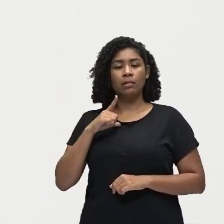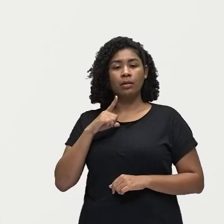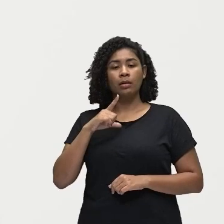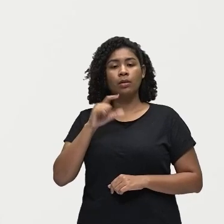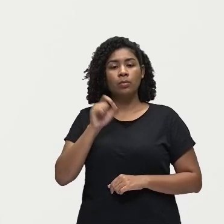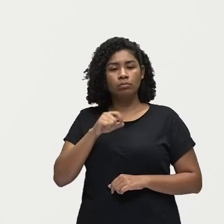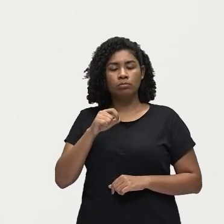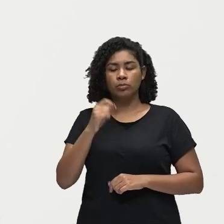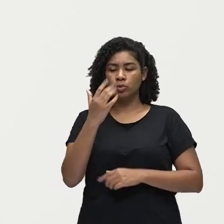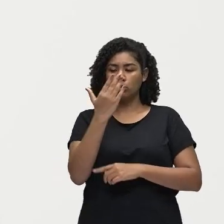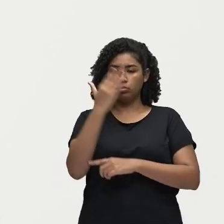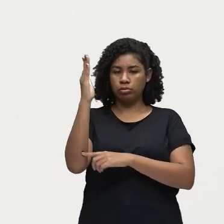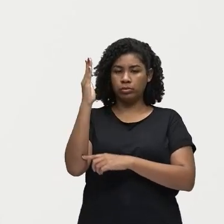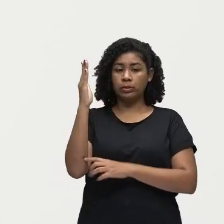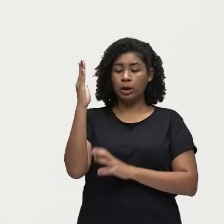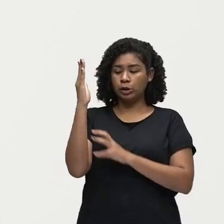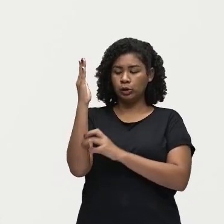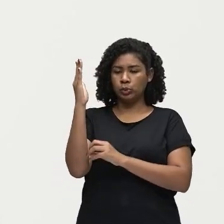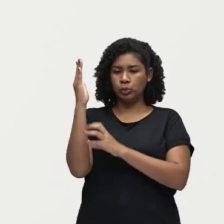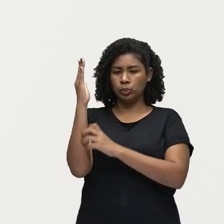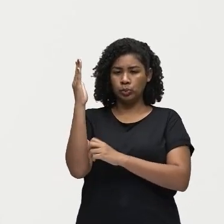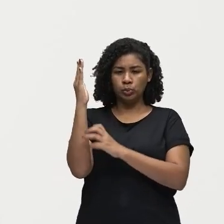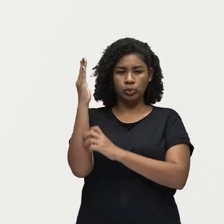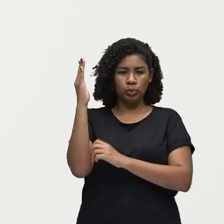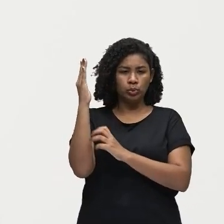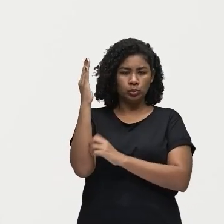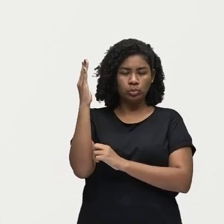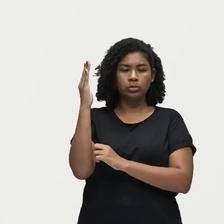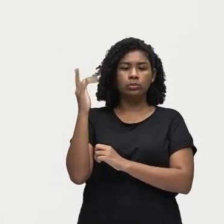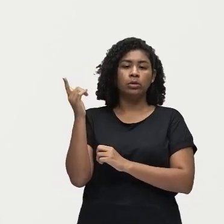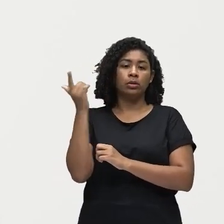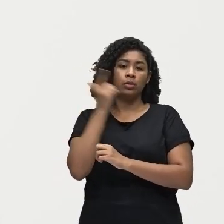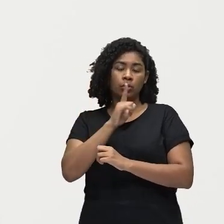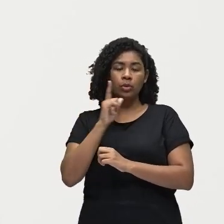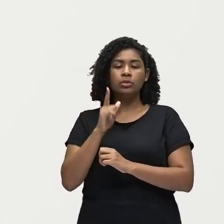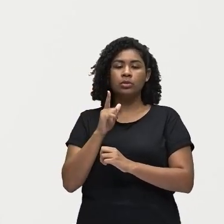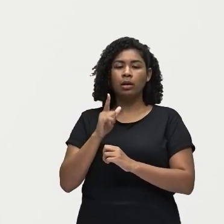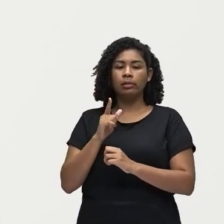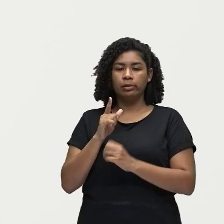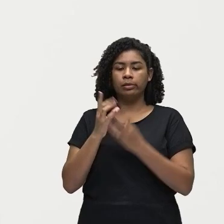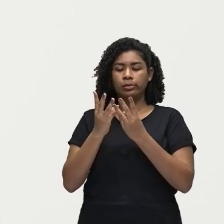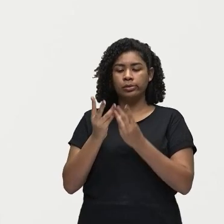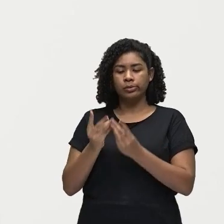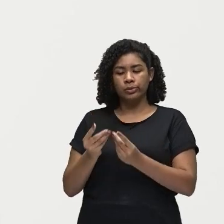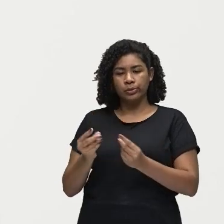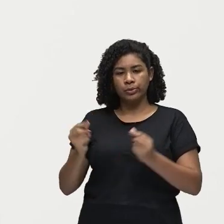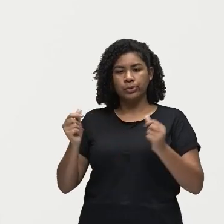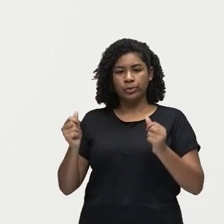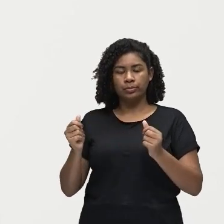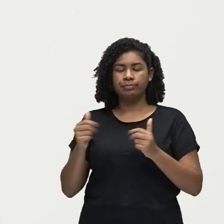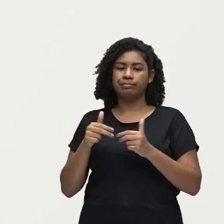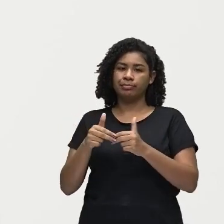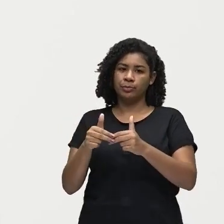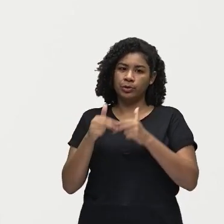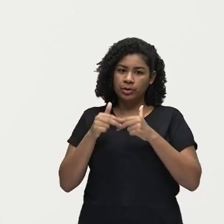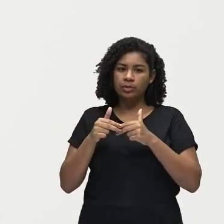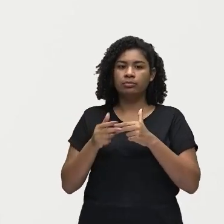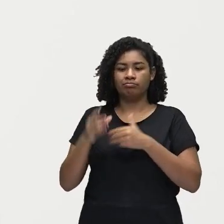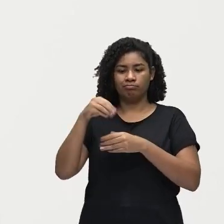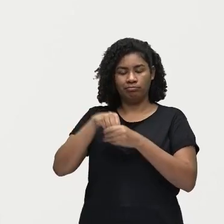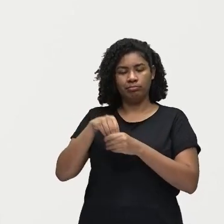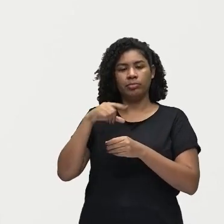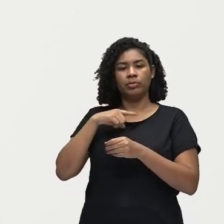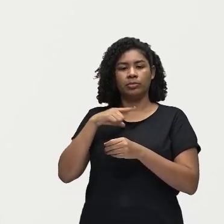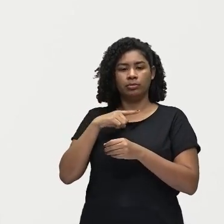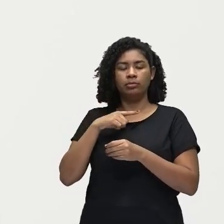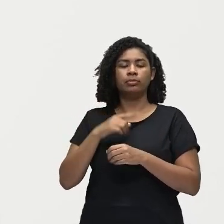ele não tiver aí dentro dele esse micro-organismo, essa celulose não vai ser digerida